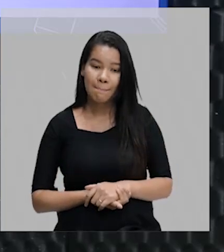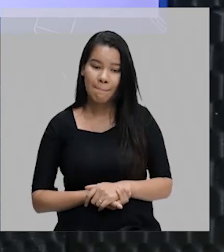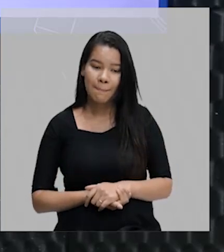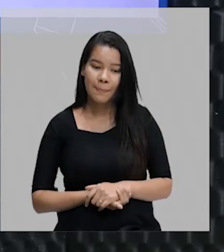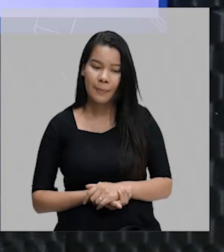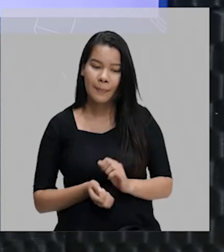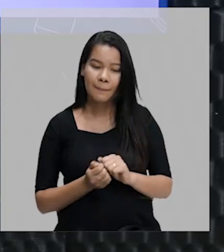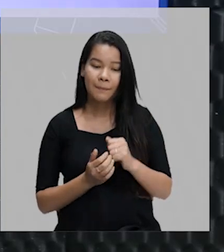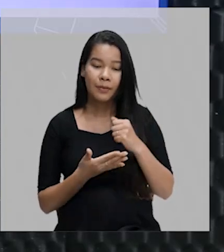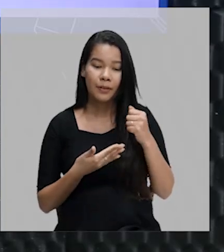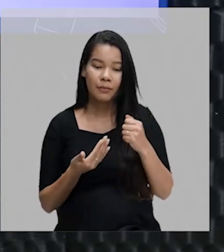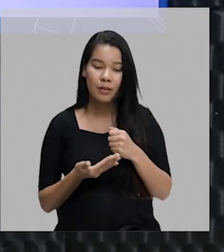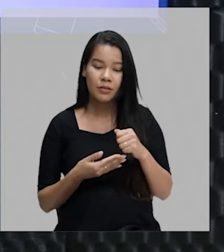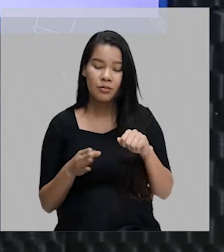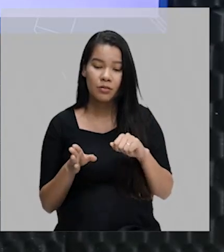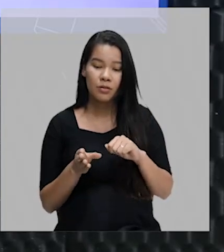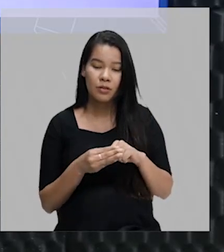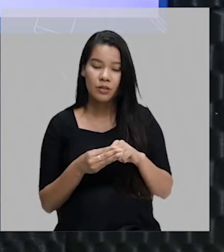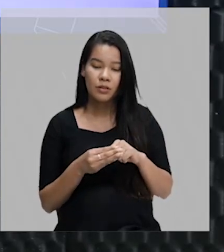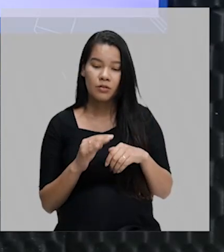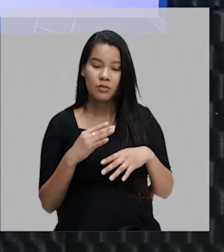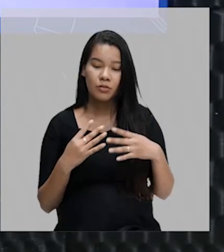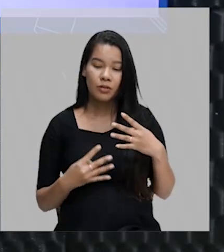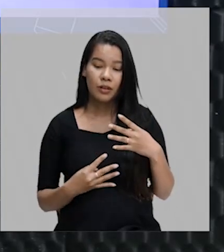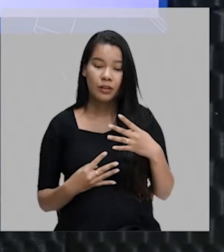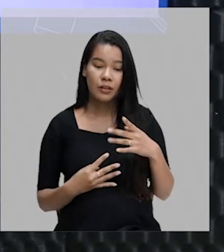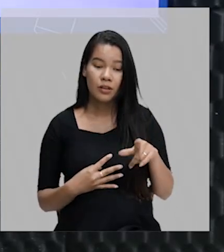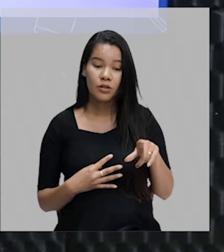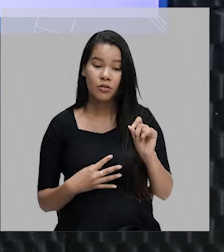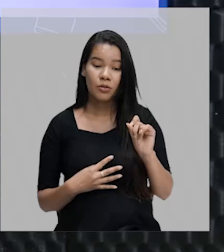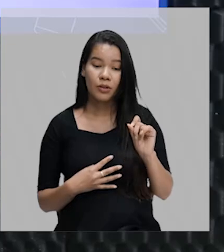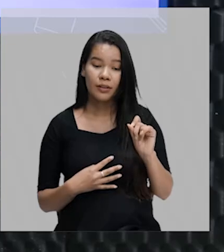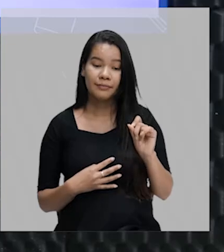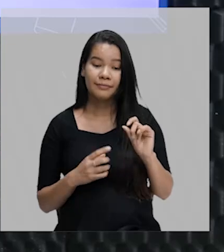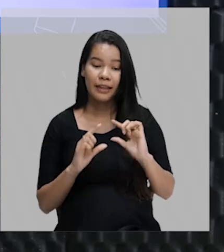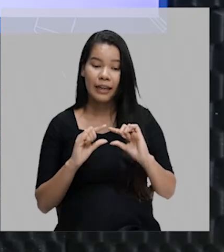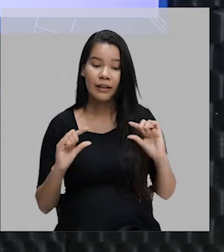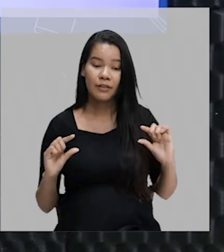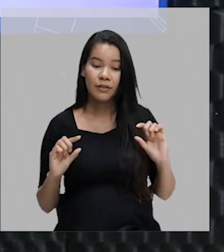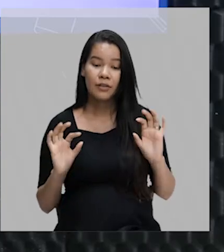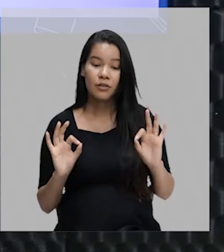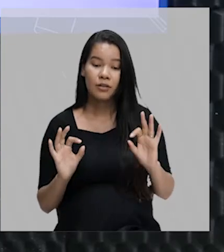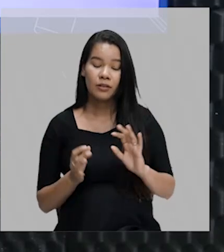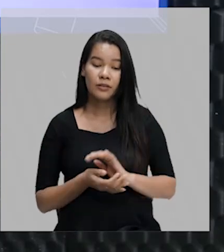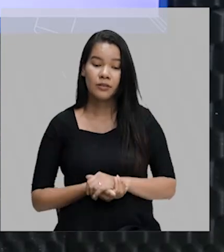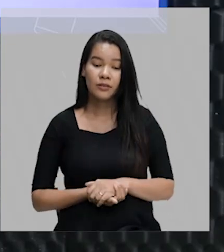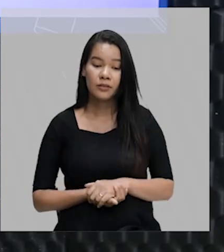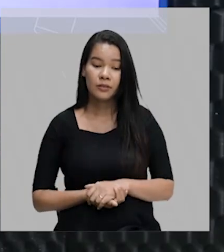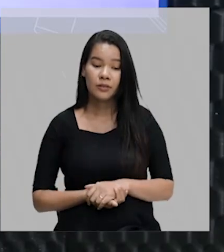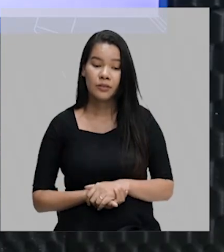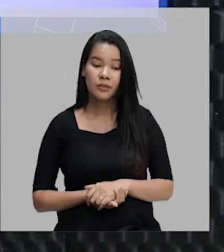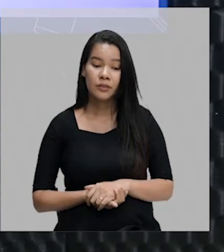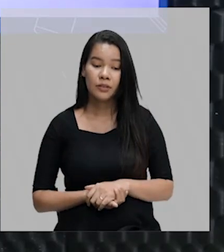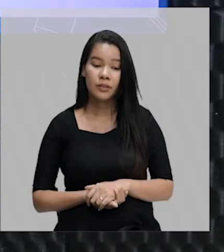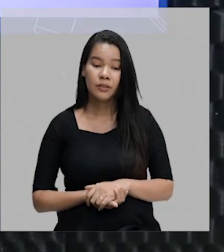Com base nos conhecimentos de genética, assinale as proposições corretas sobre o